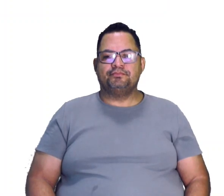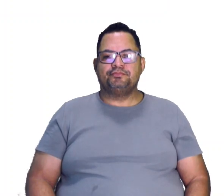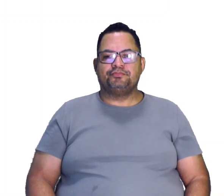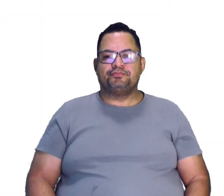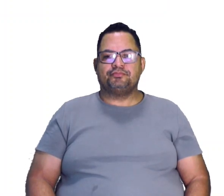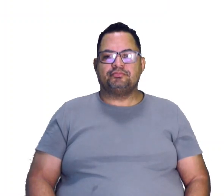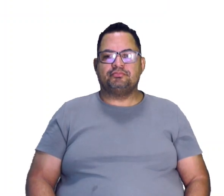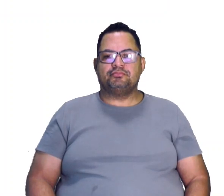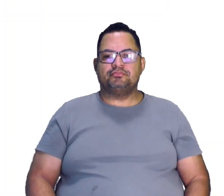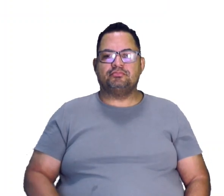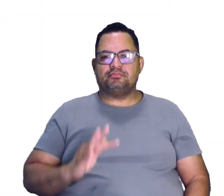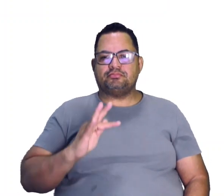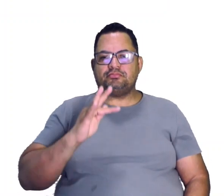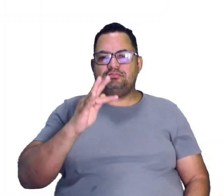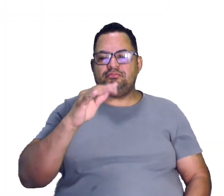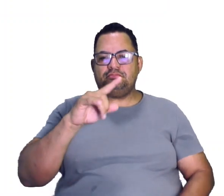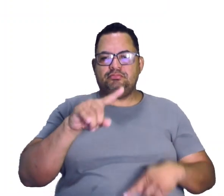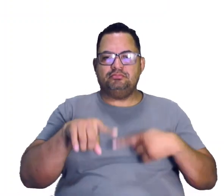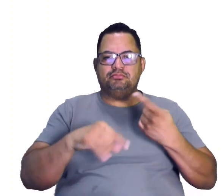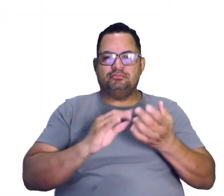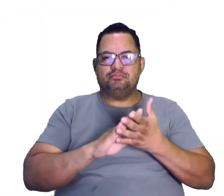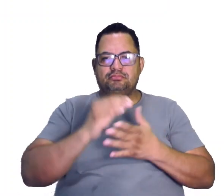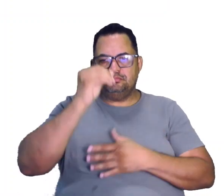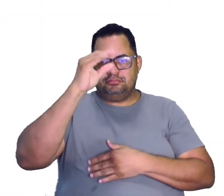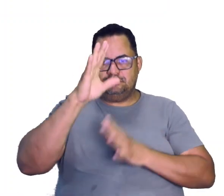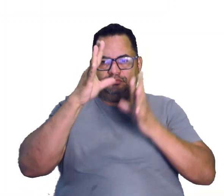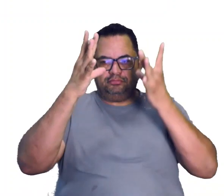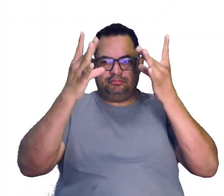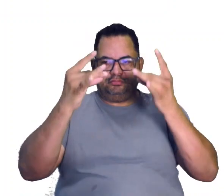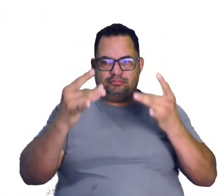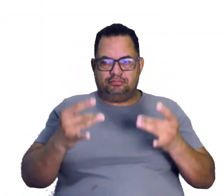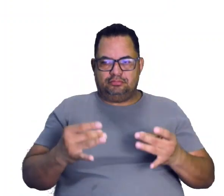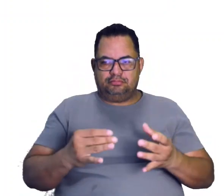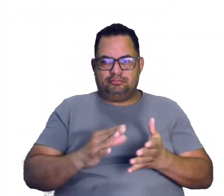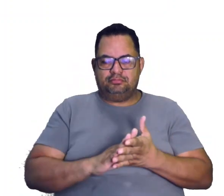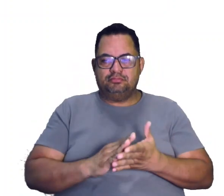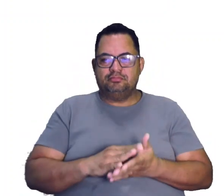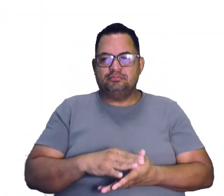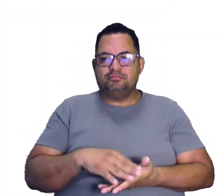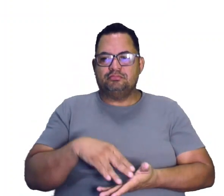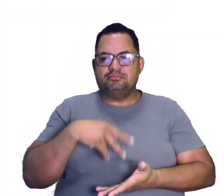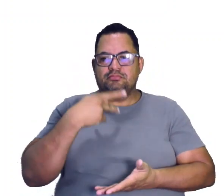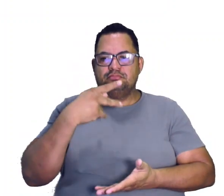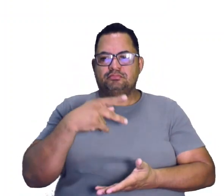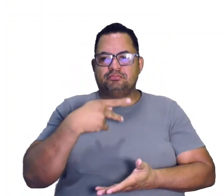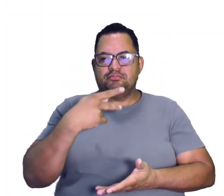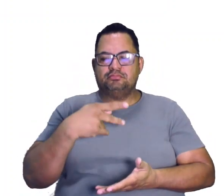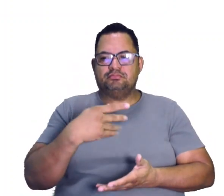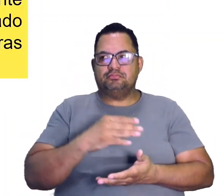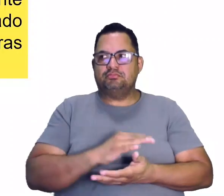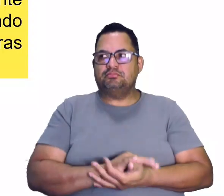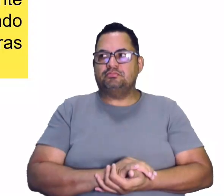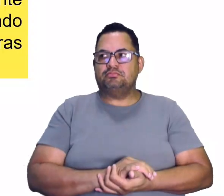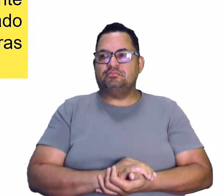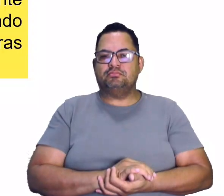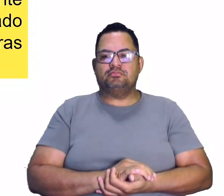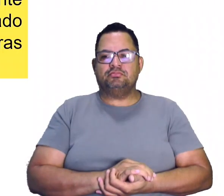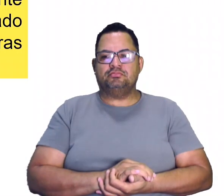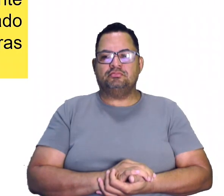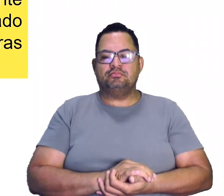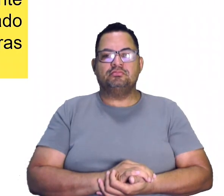escalares, futuramente, vocês vão conhecer com mais detalhes. Mas estamos falando de quem? Grandezas